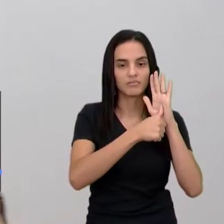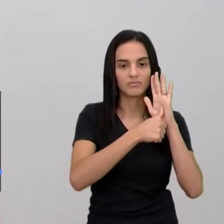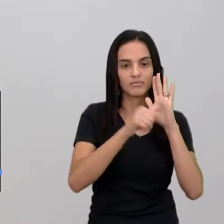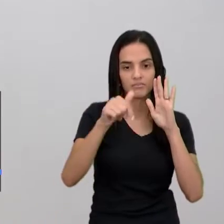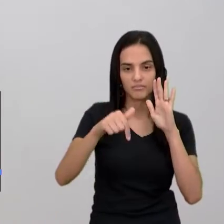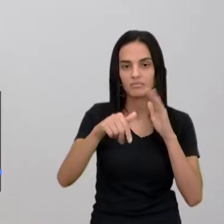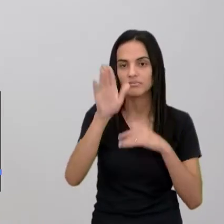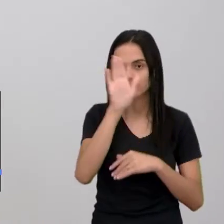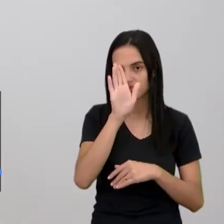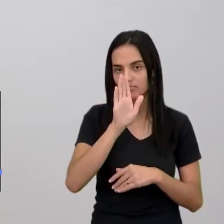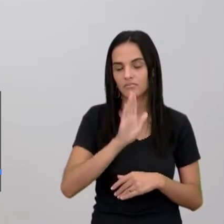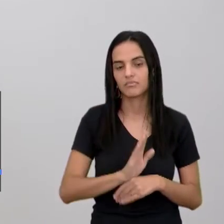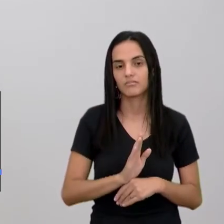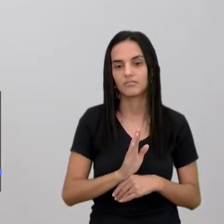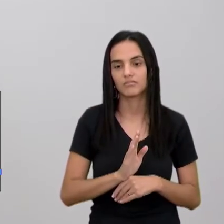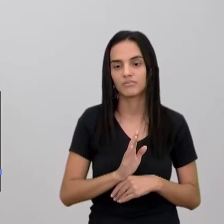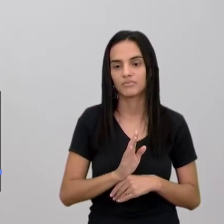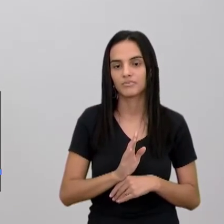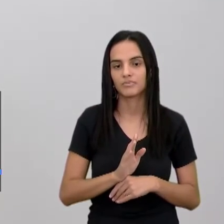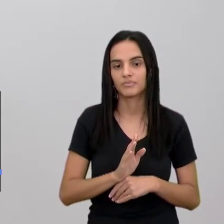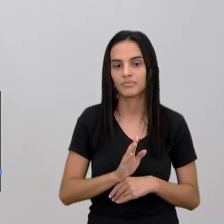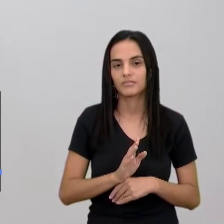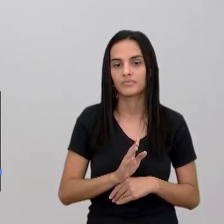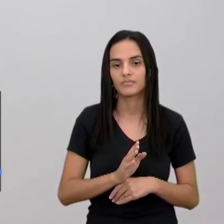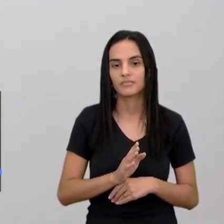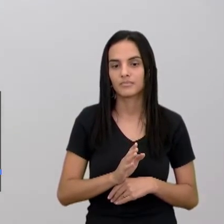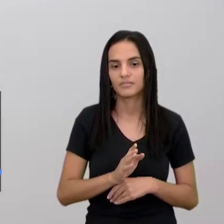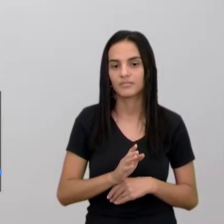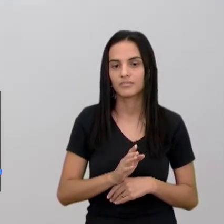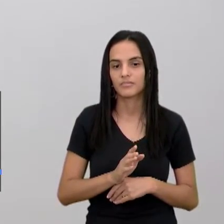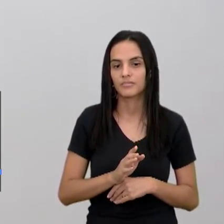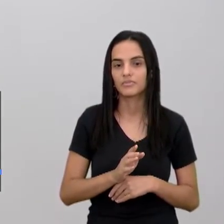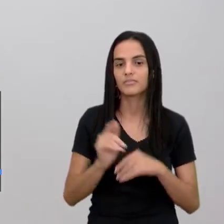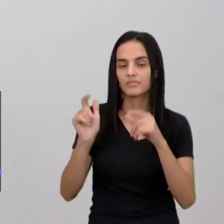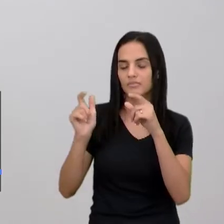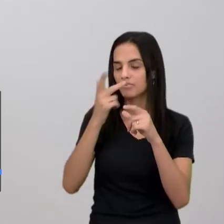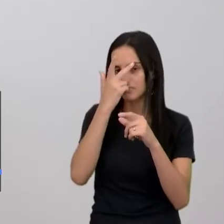no Brasil e os senhores de engenho,